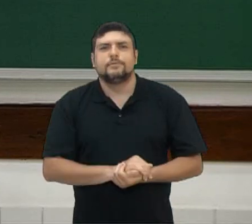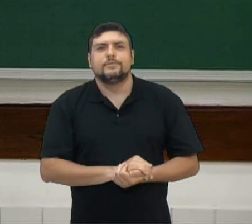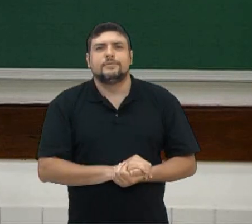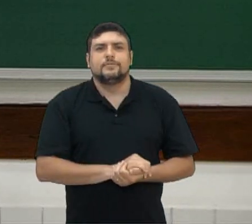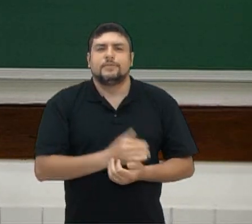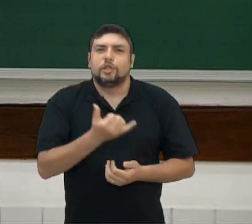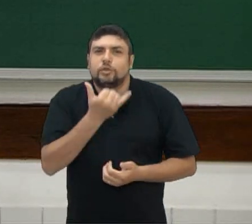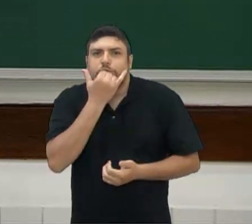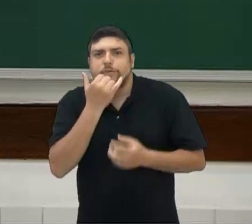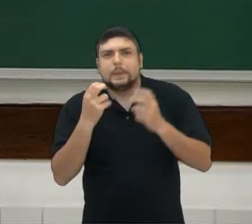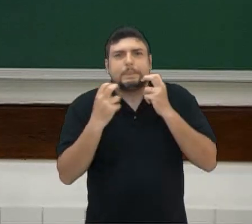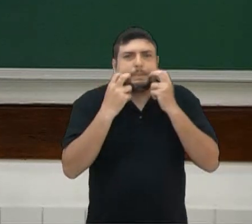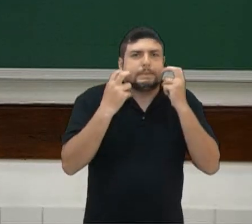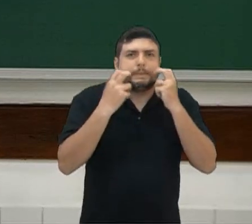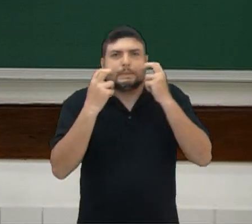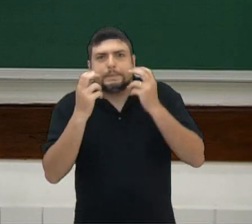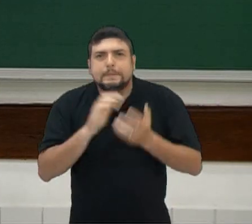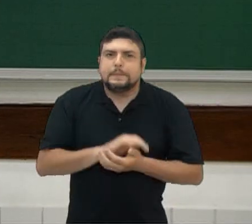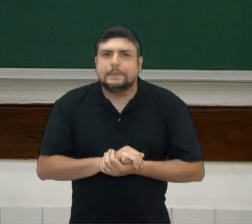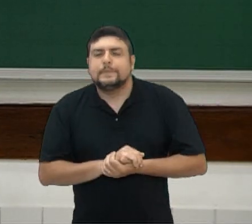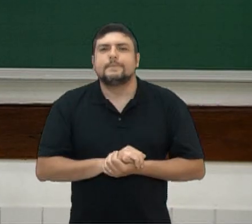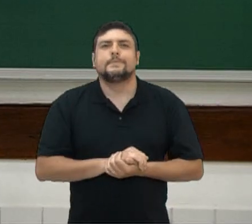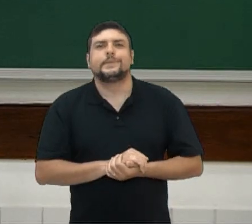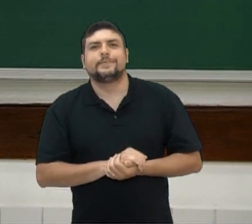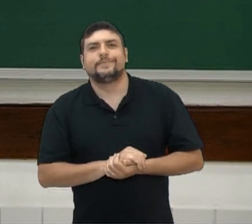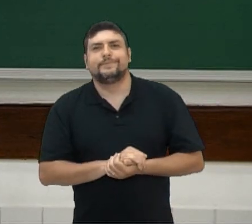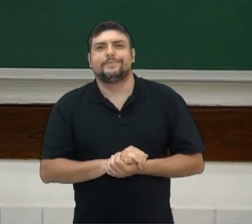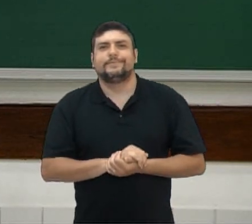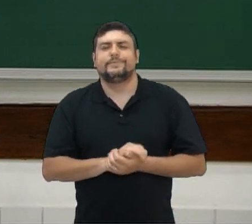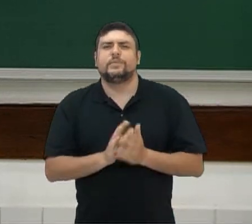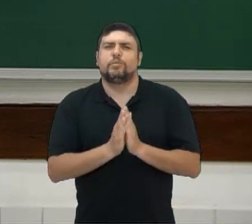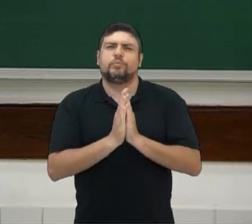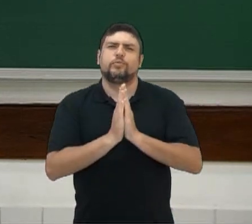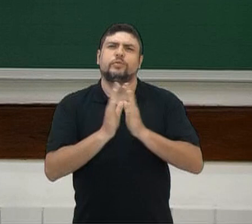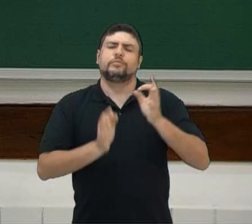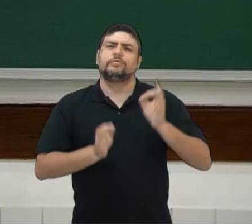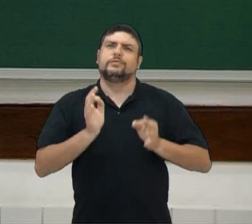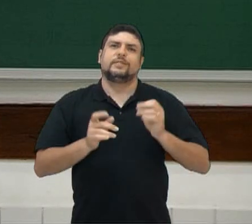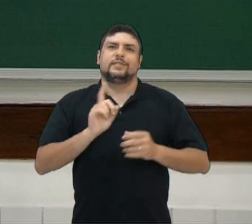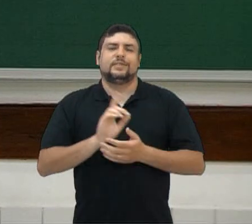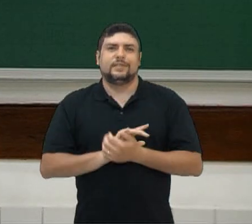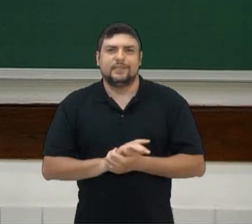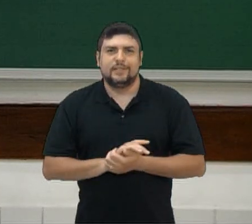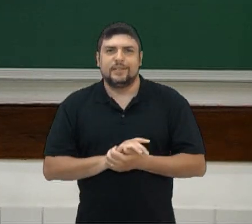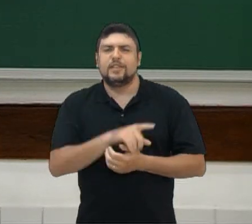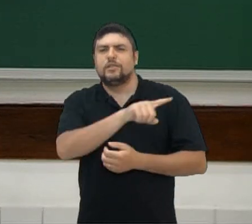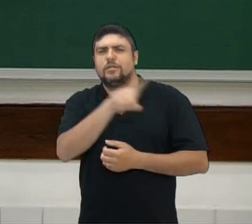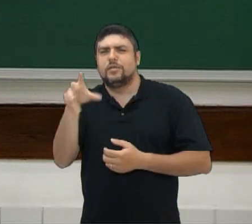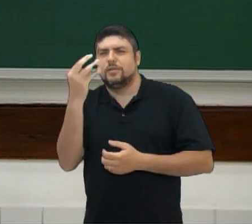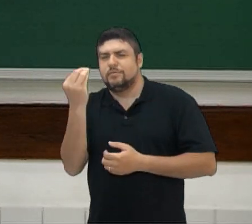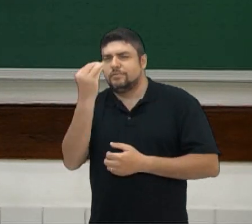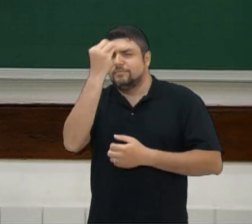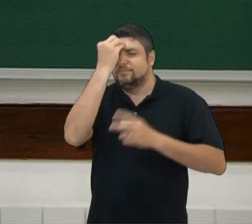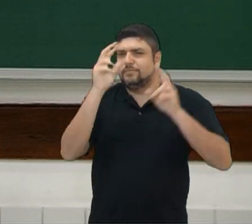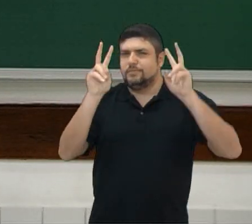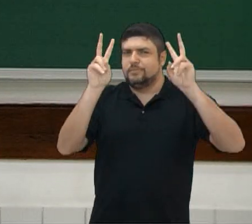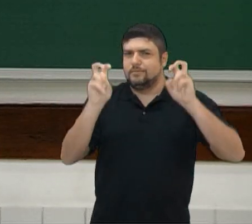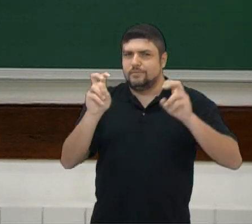Vergonha total, meu Deus do céu, mas vamos lá. Não me julguem, tá? Para vocês decorarem aí o